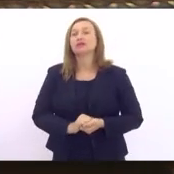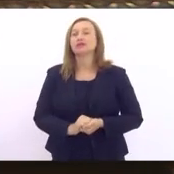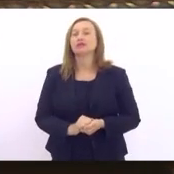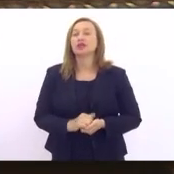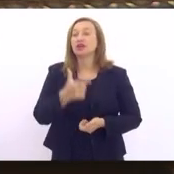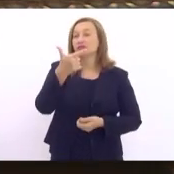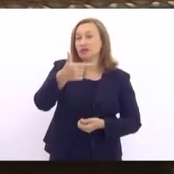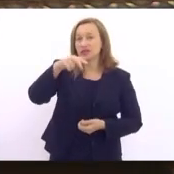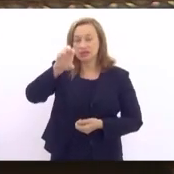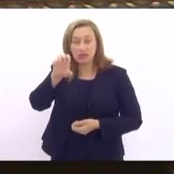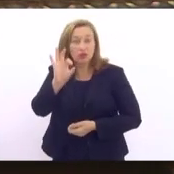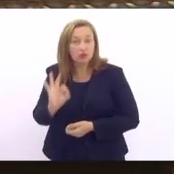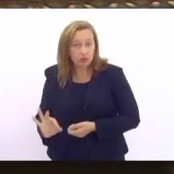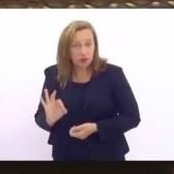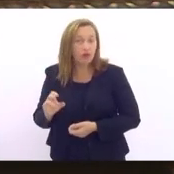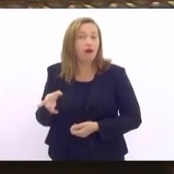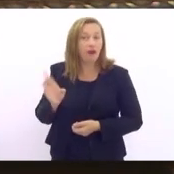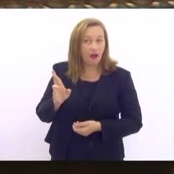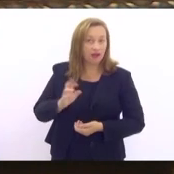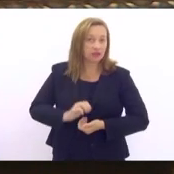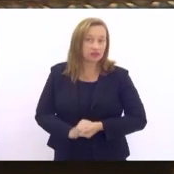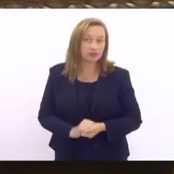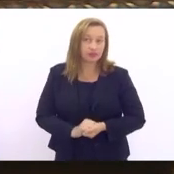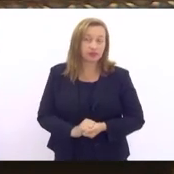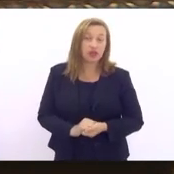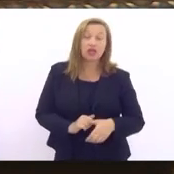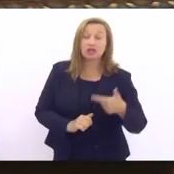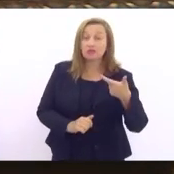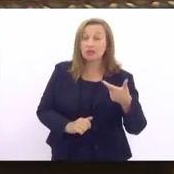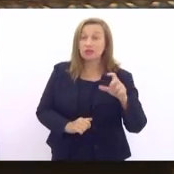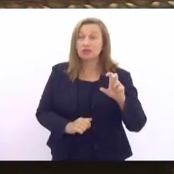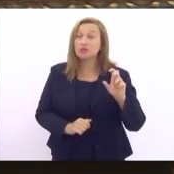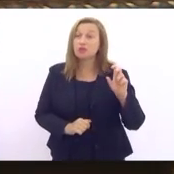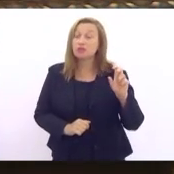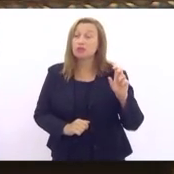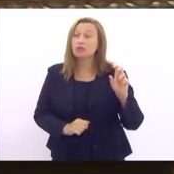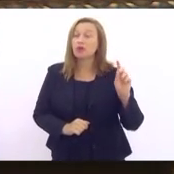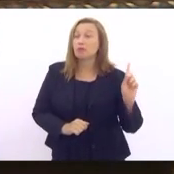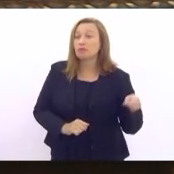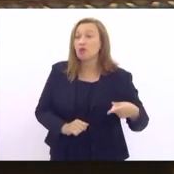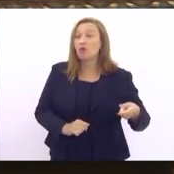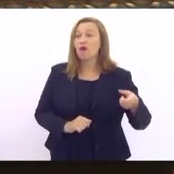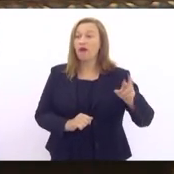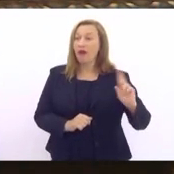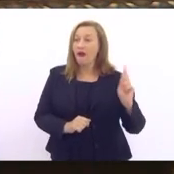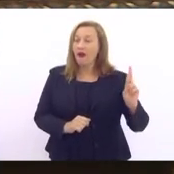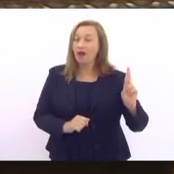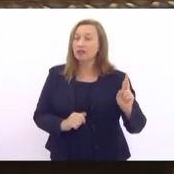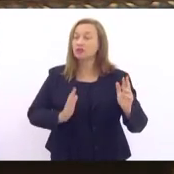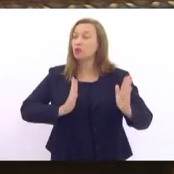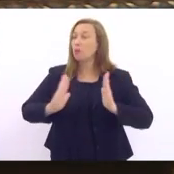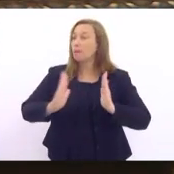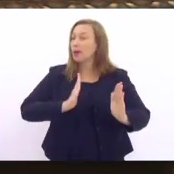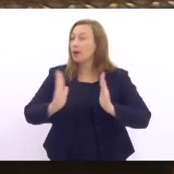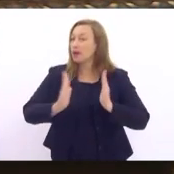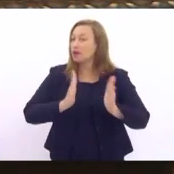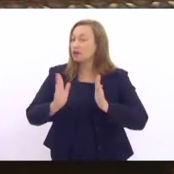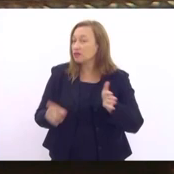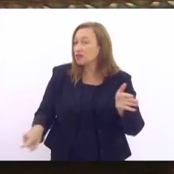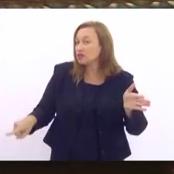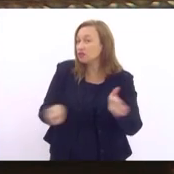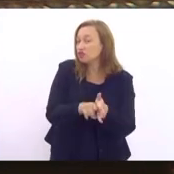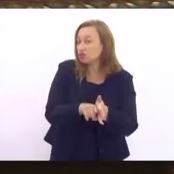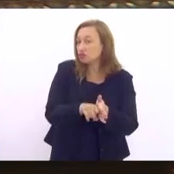R$ 25.000. Esses 25 mil vai ser descontado no período do contrato de financiamento e